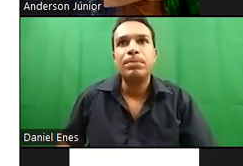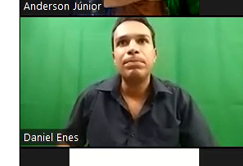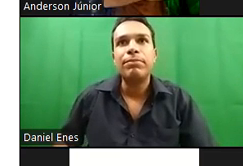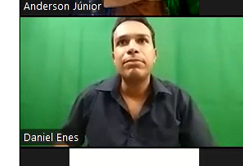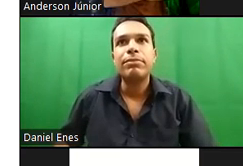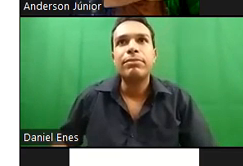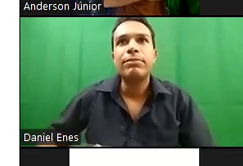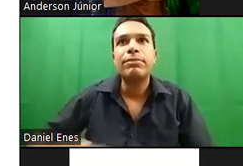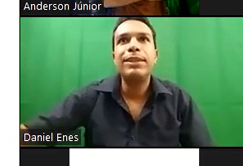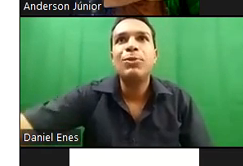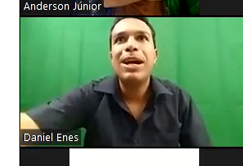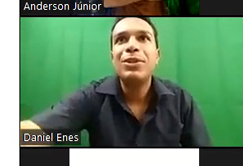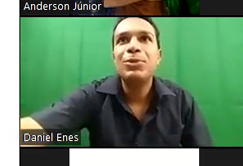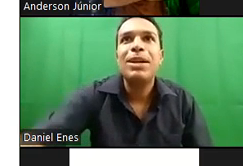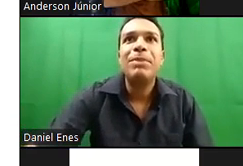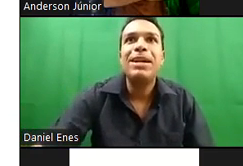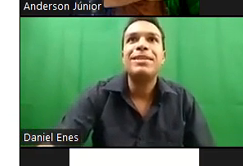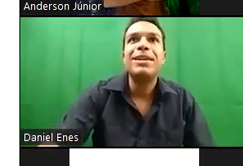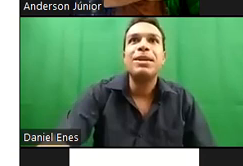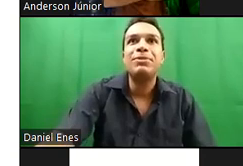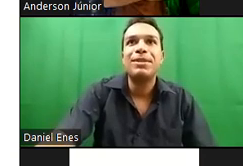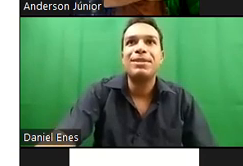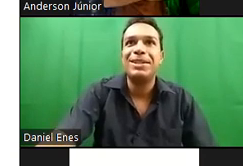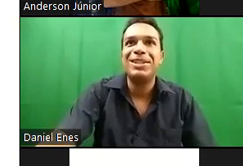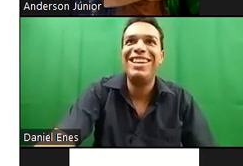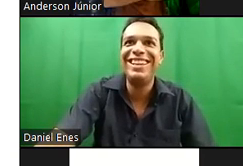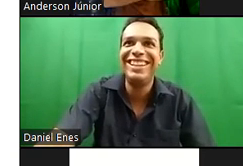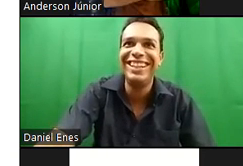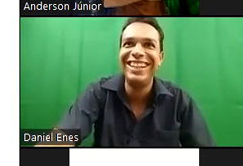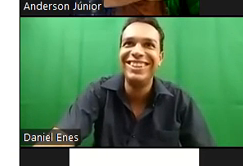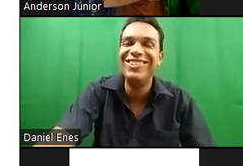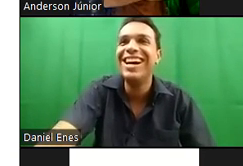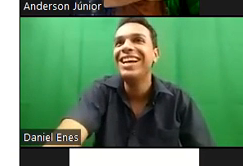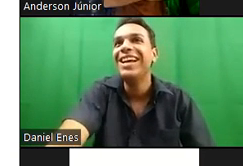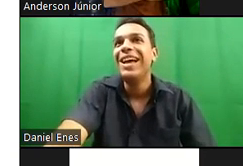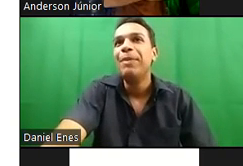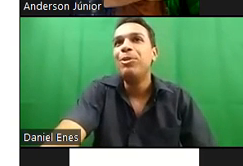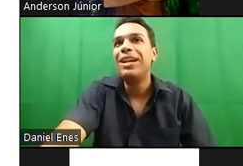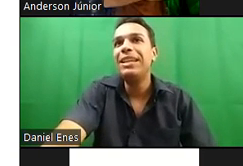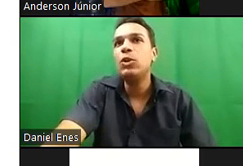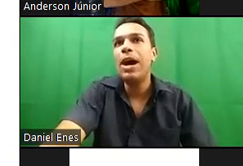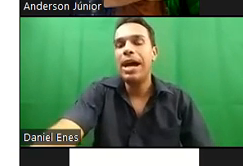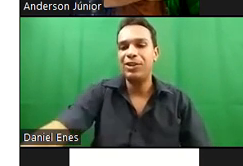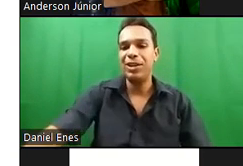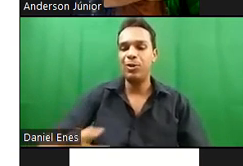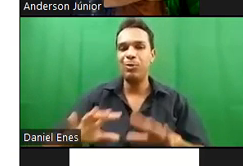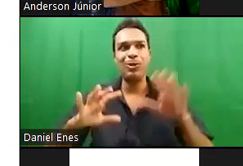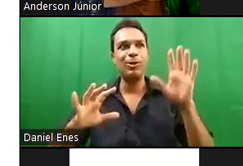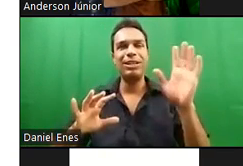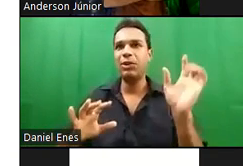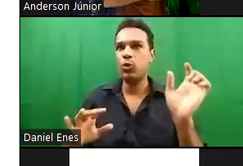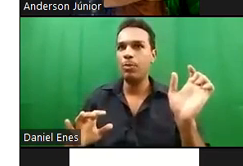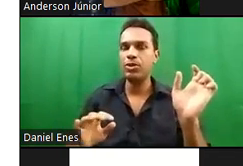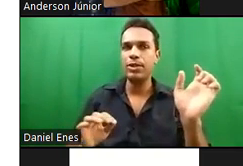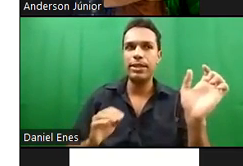Então, linguagem nunca mais. É isso aí, Franciane. Não é? Porque linguagem é como eu